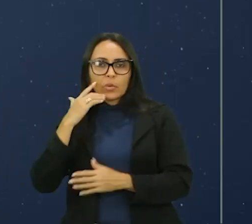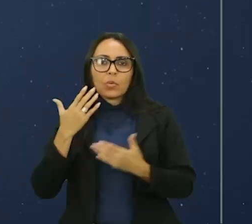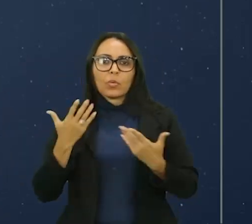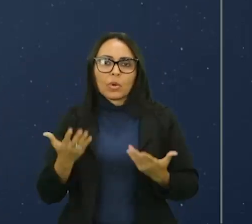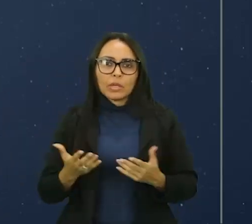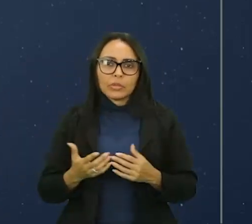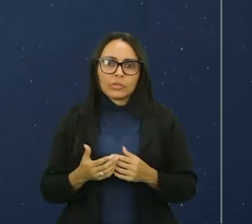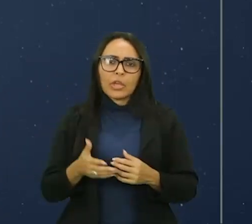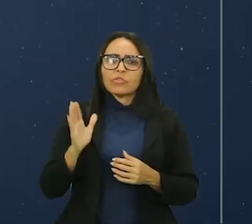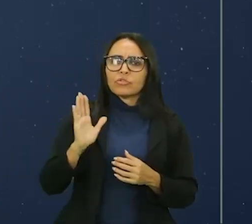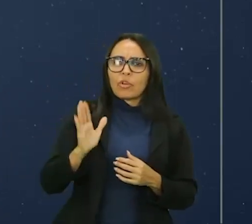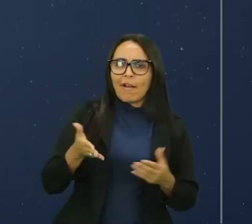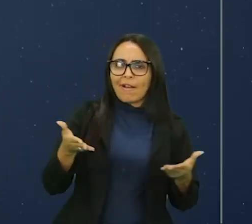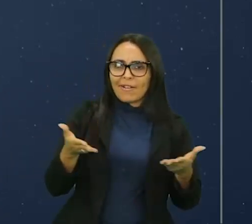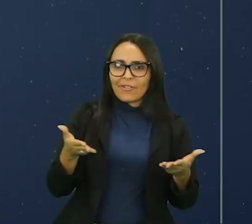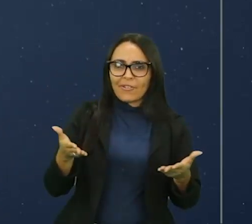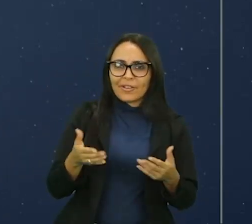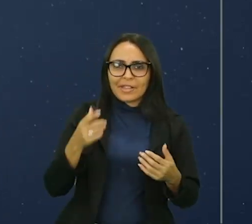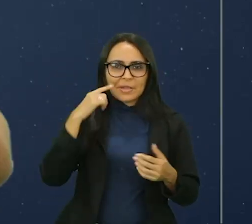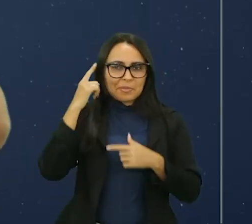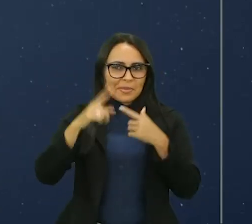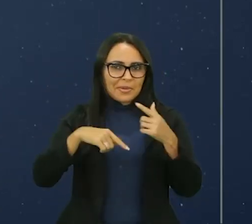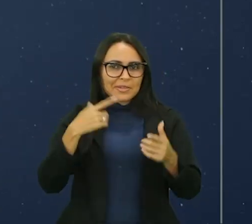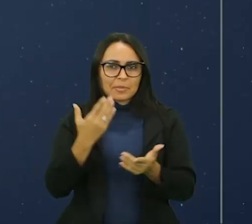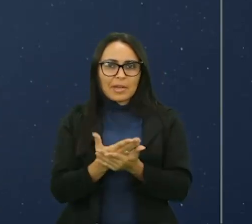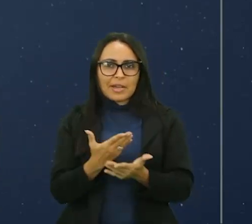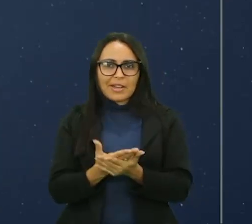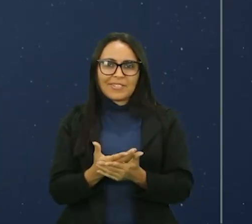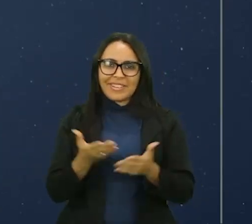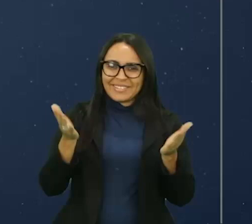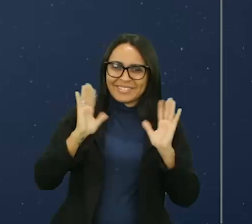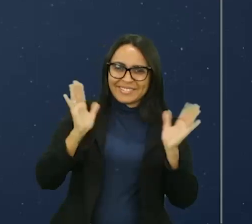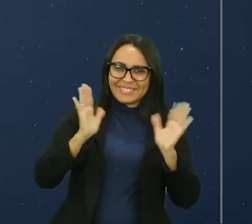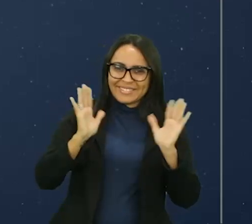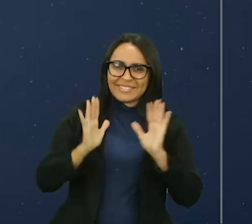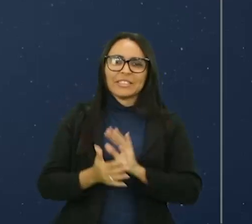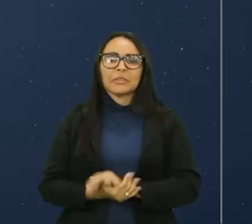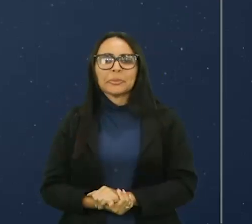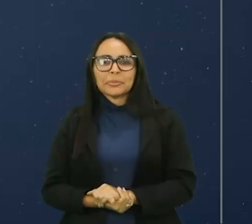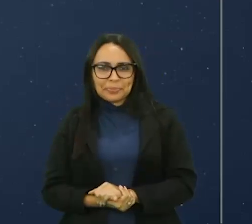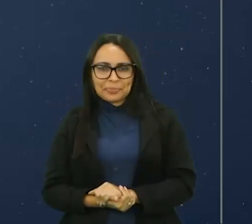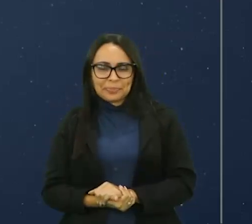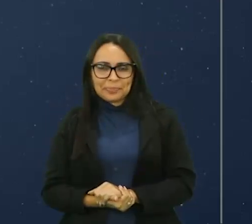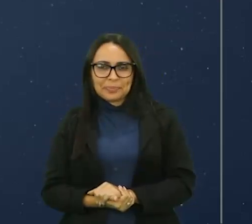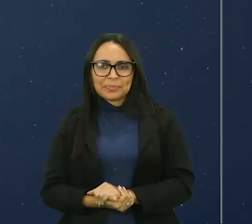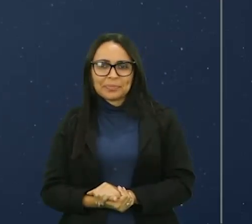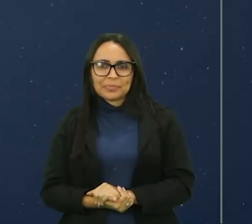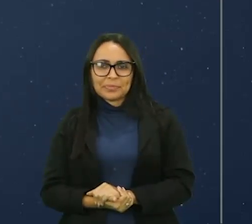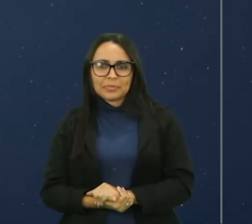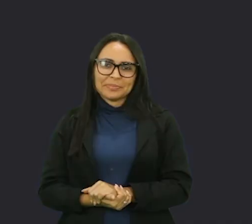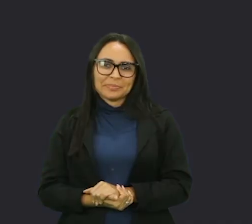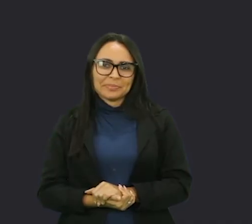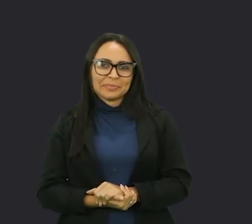isso? Já já, agora, na próxima aula. Valeu, até já! Um grande abraço!